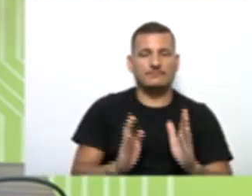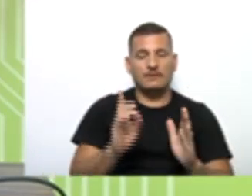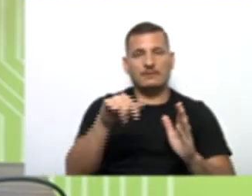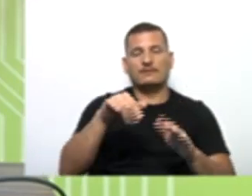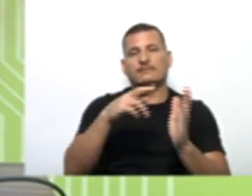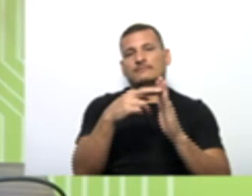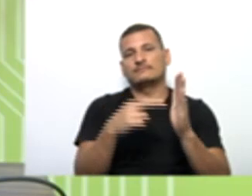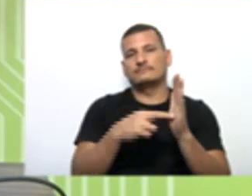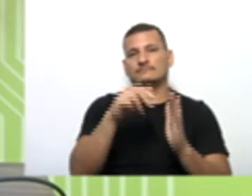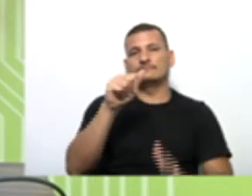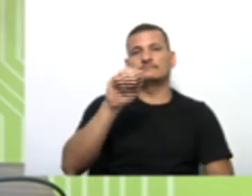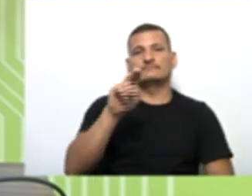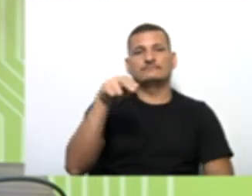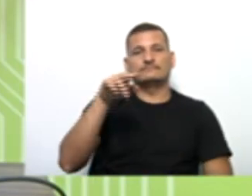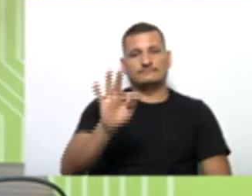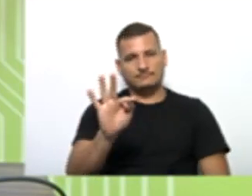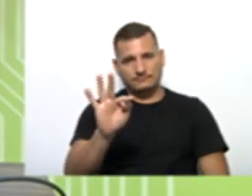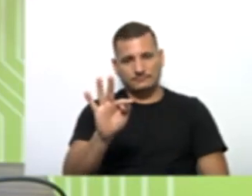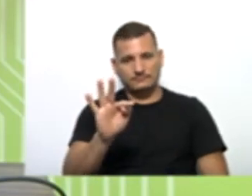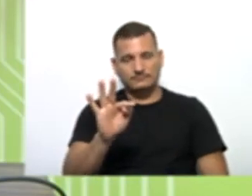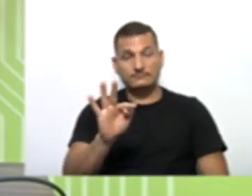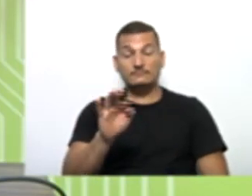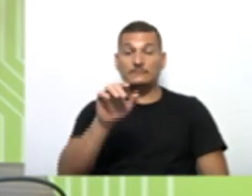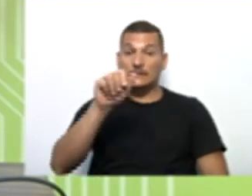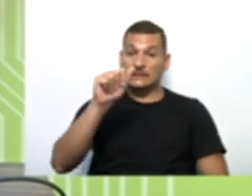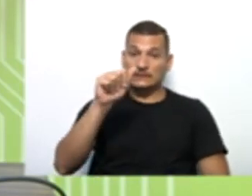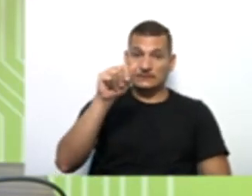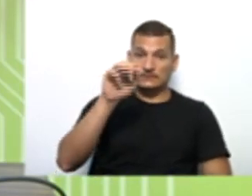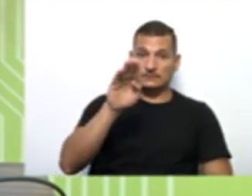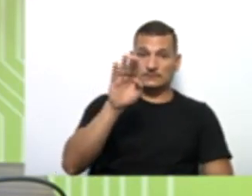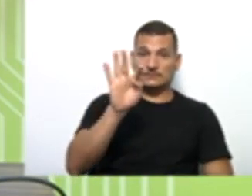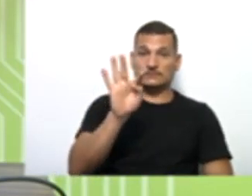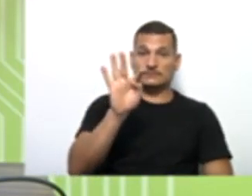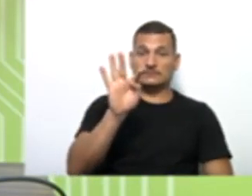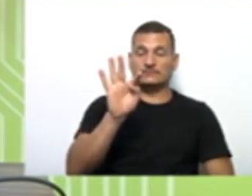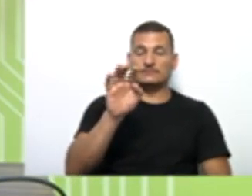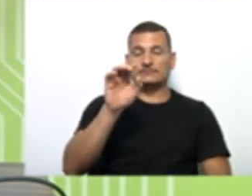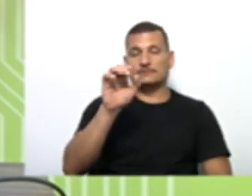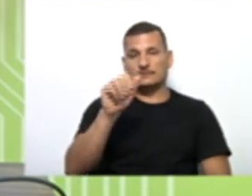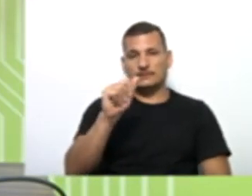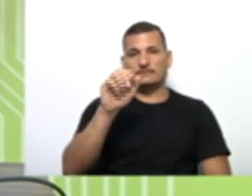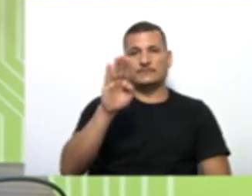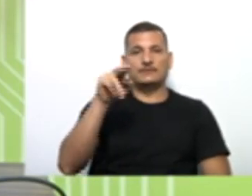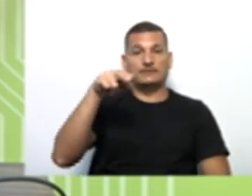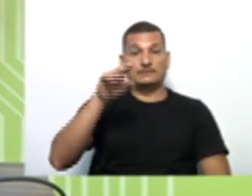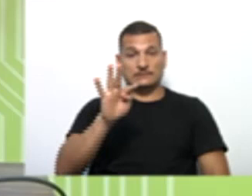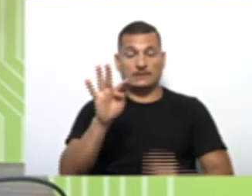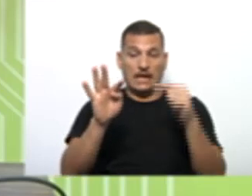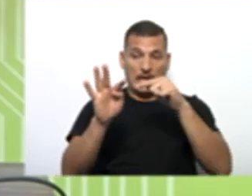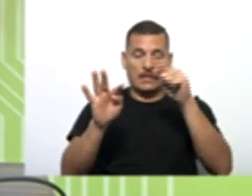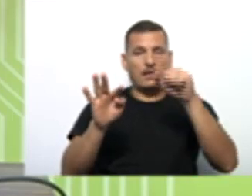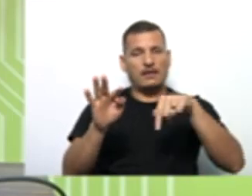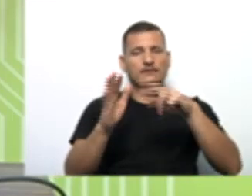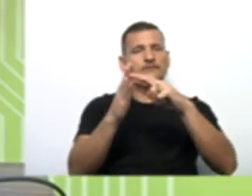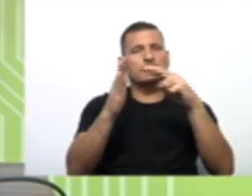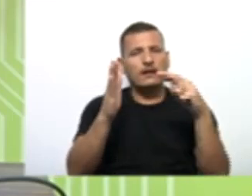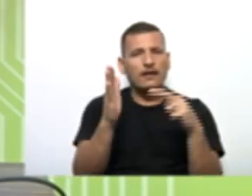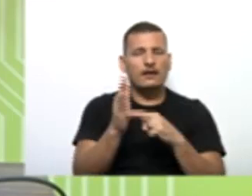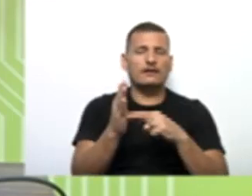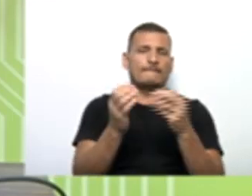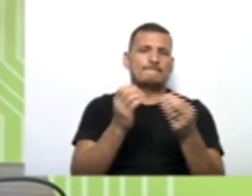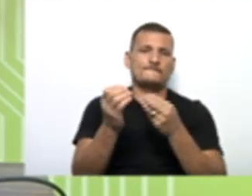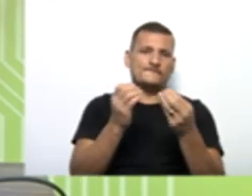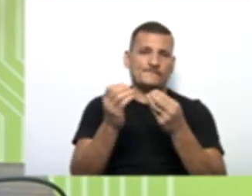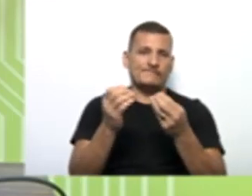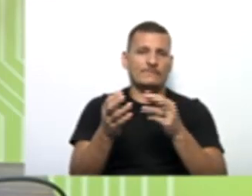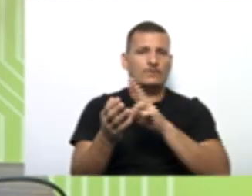Brasileira de Normas Técnicas, a ABNT. É ela que rege esses procedimentos, essas orientações. A gente costuma